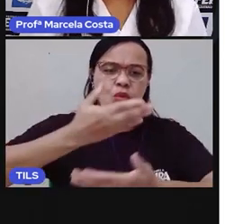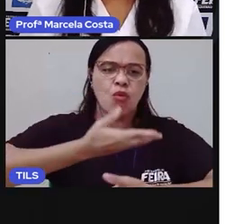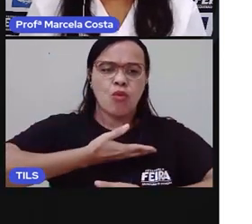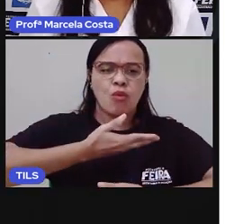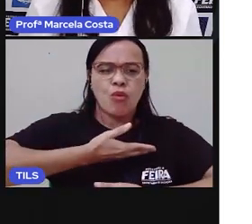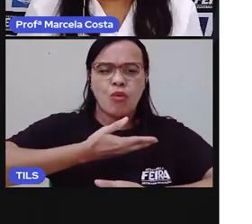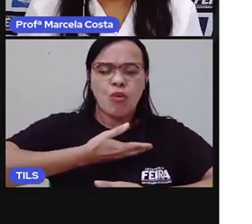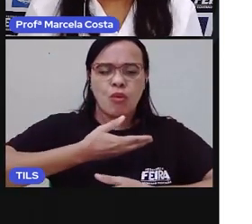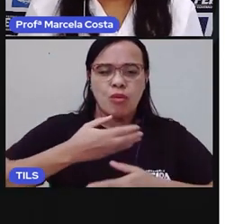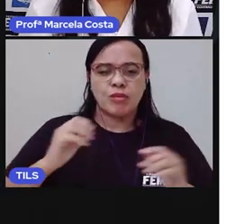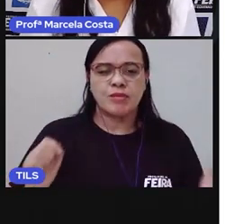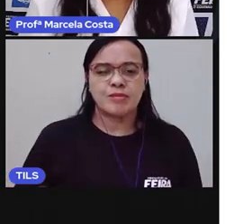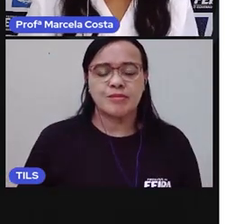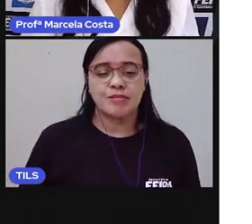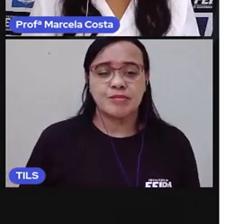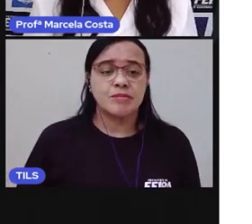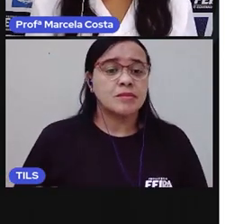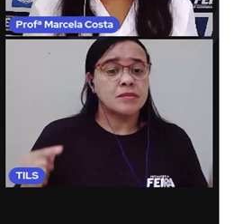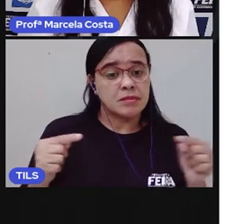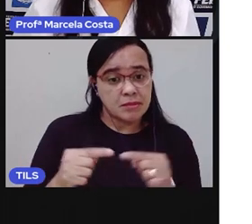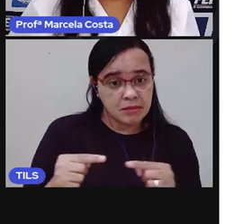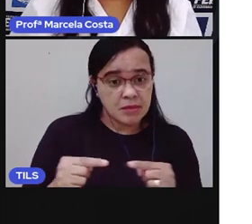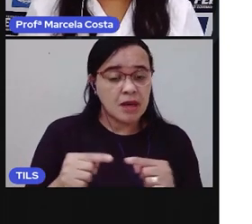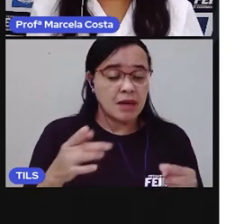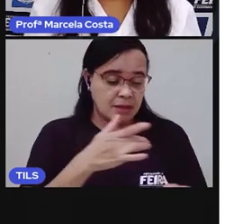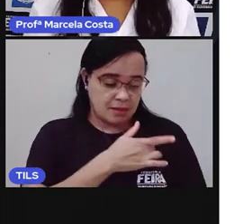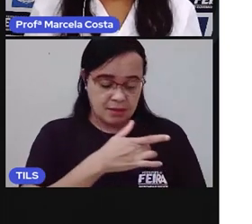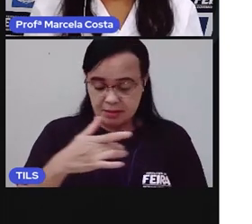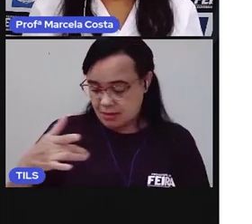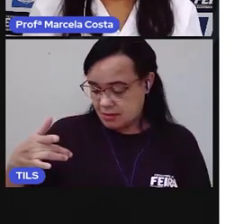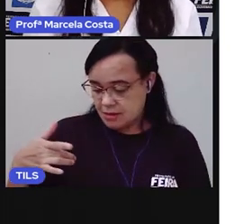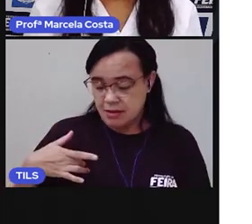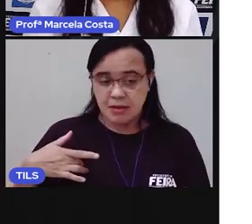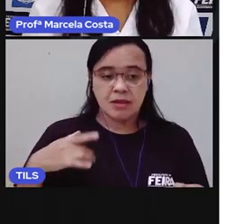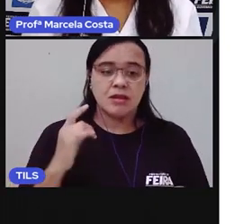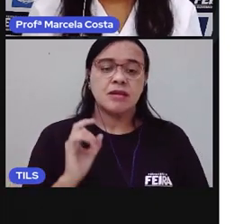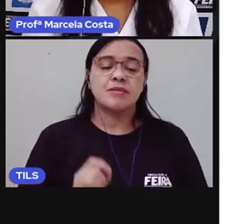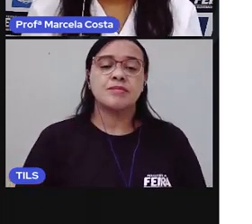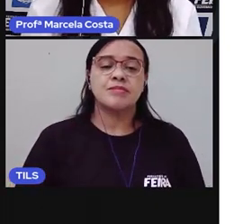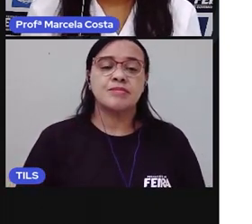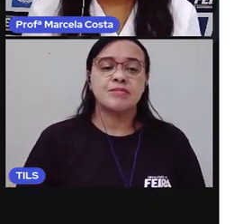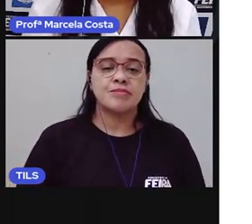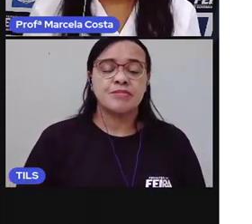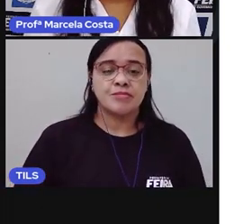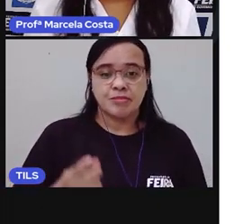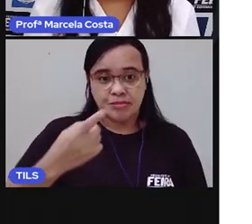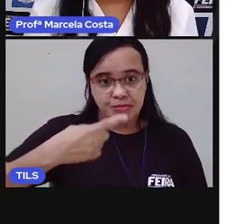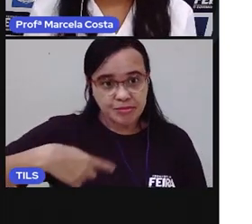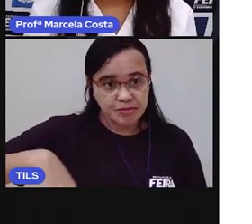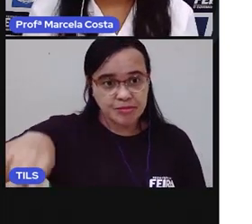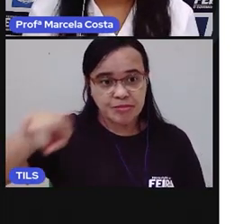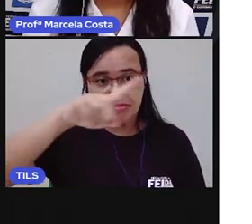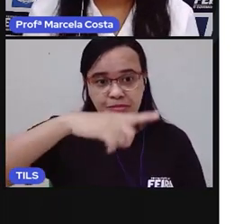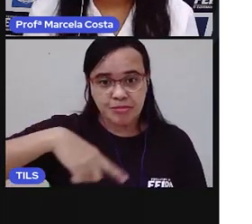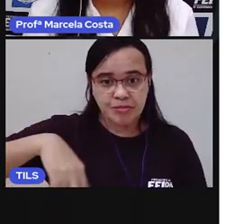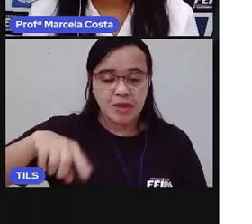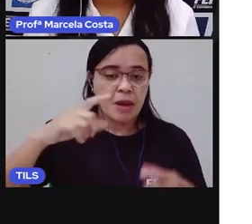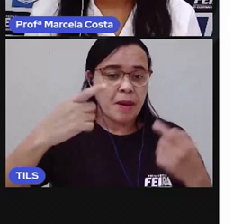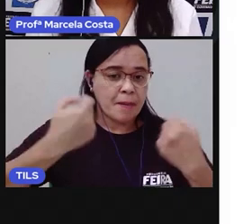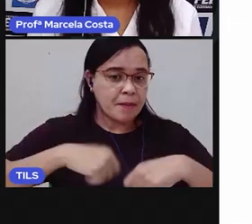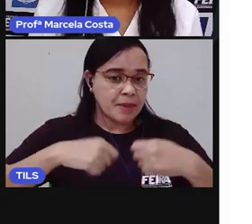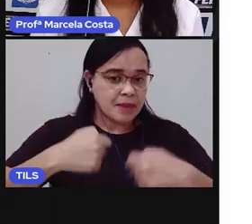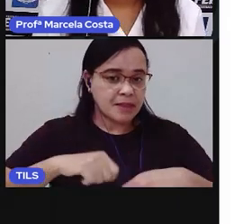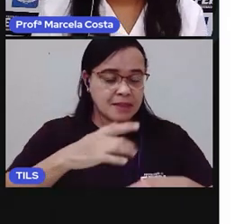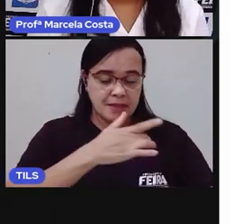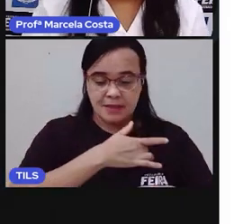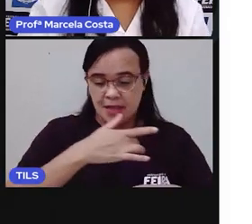etá manter a saúde desse povo né para manter a gente com calda com energia e disposição